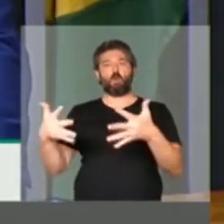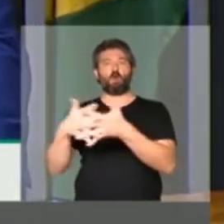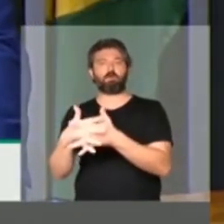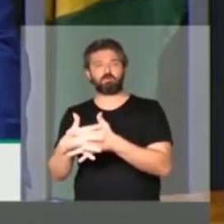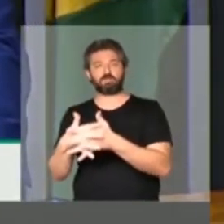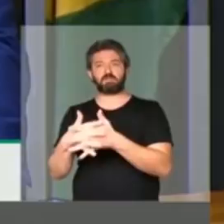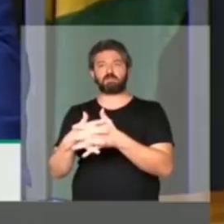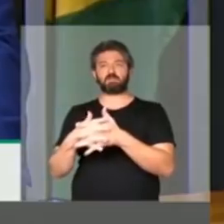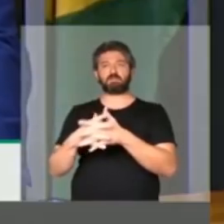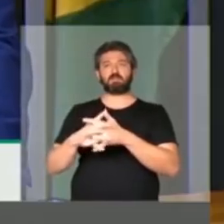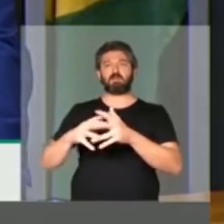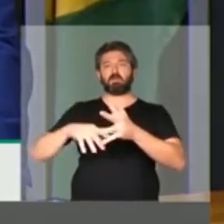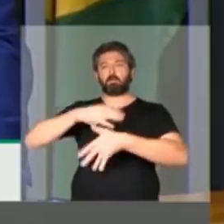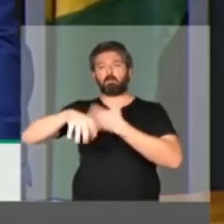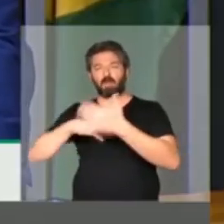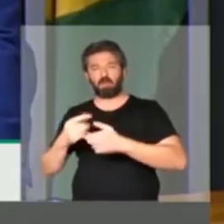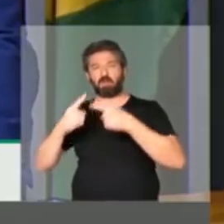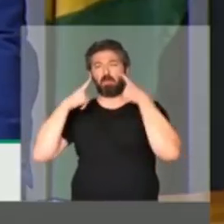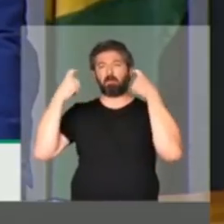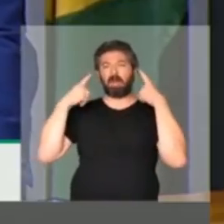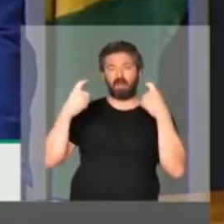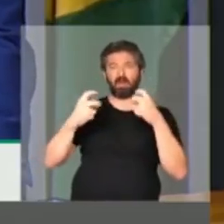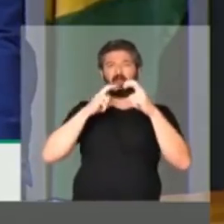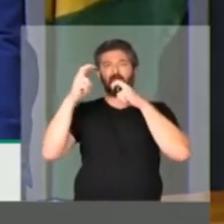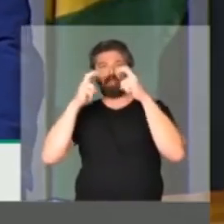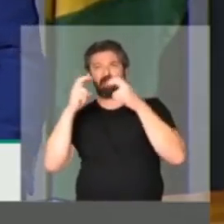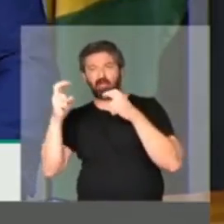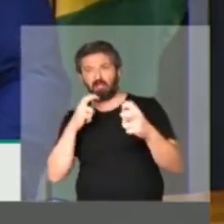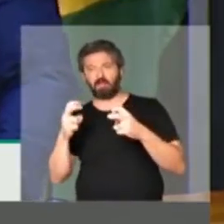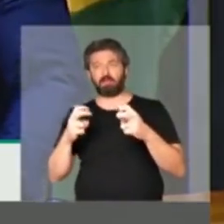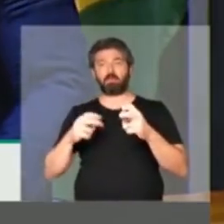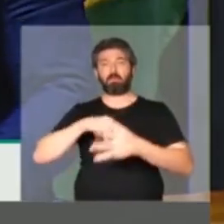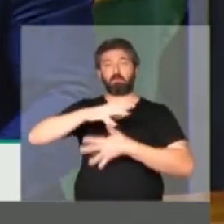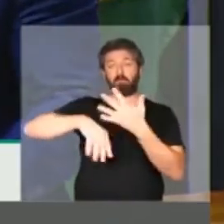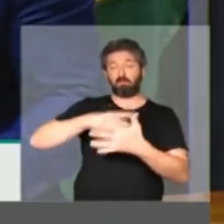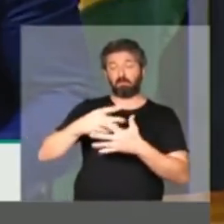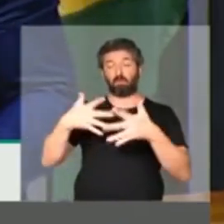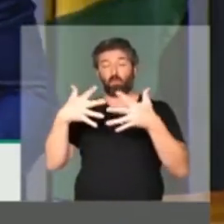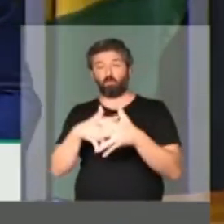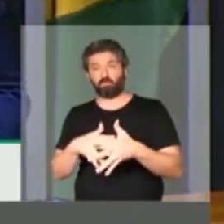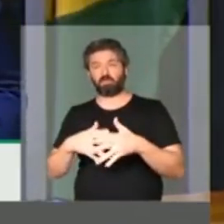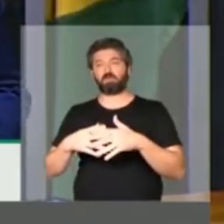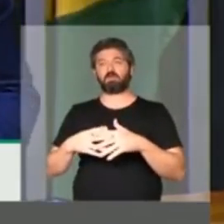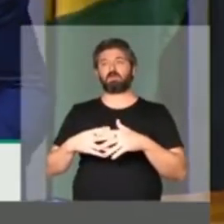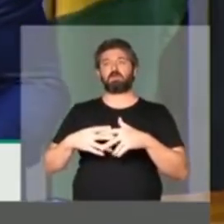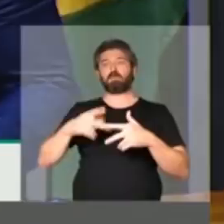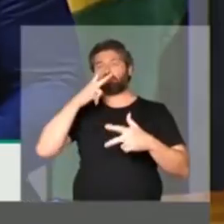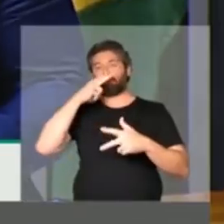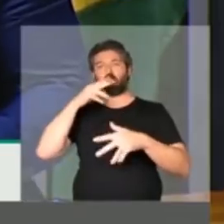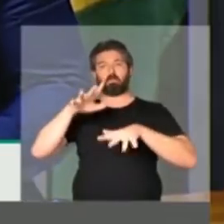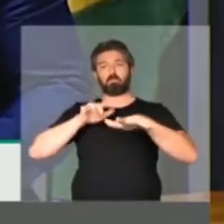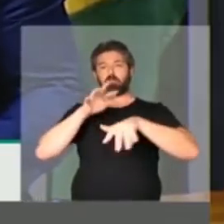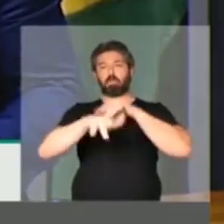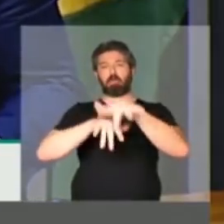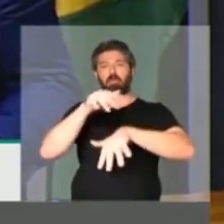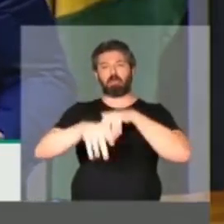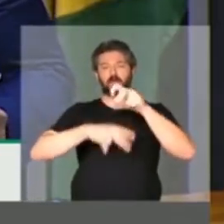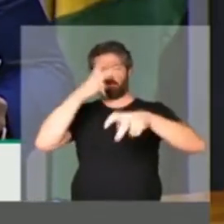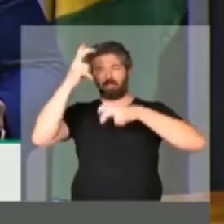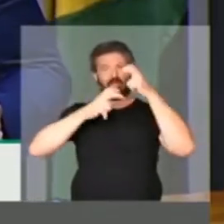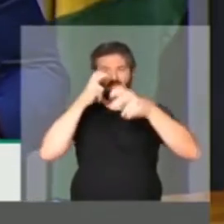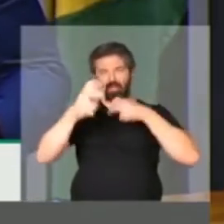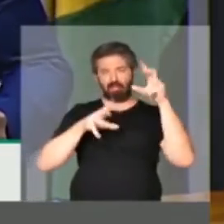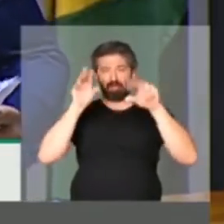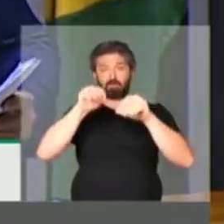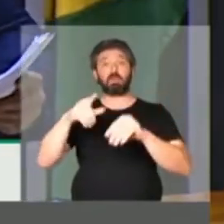confusão, desordem, barulho, ruído, grande desordem, confusão, sarapatel, tumulto e vozeria.